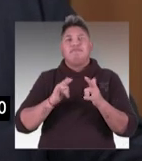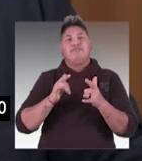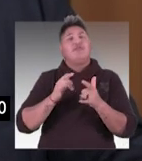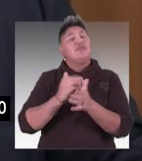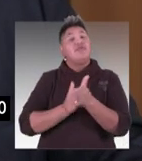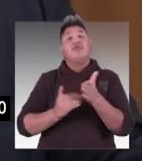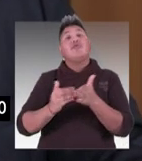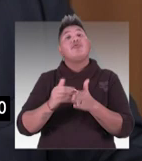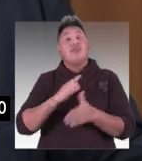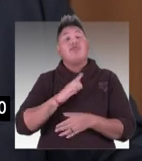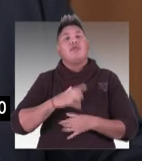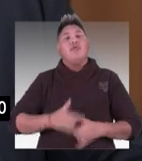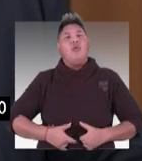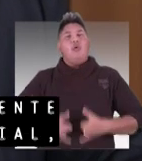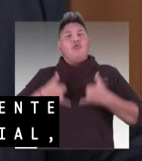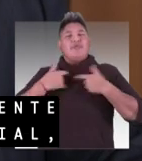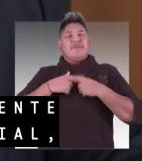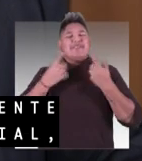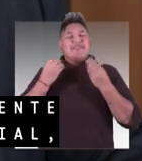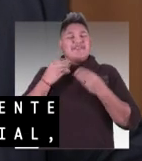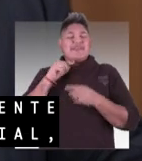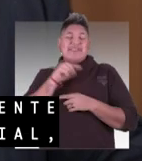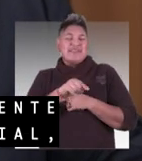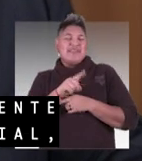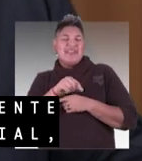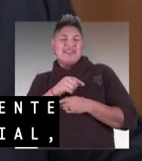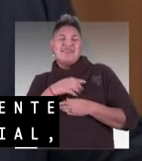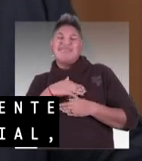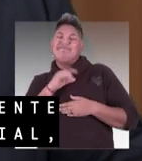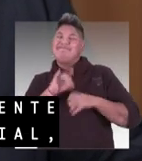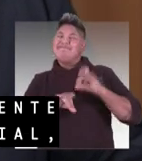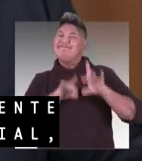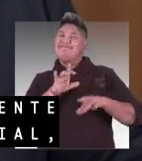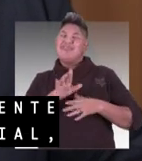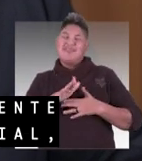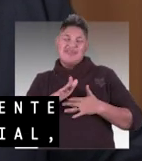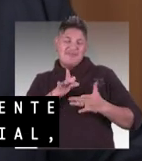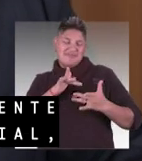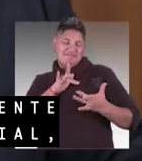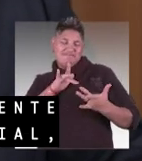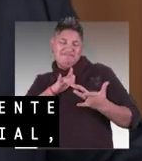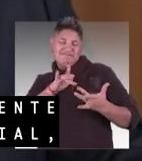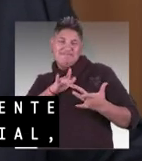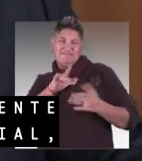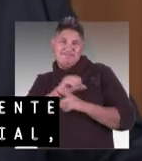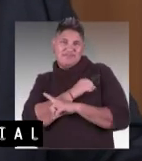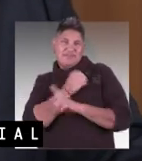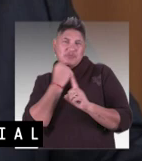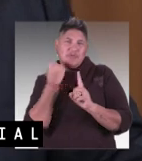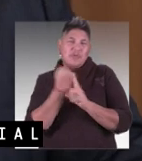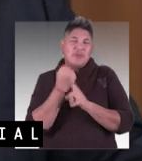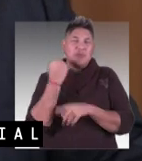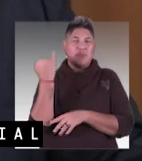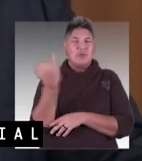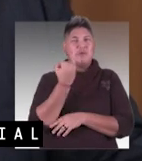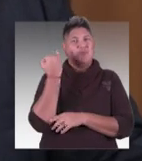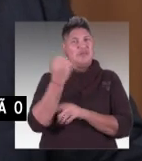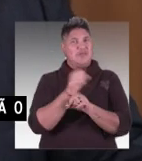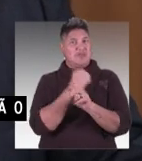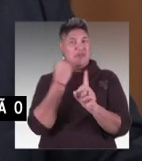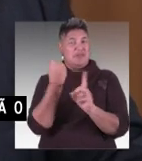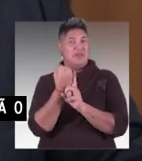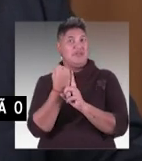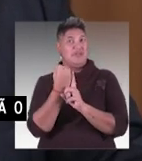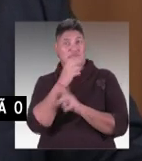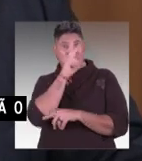De todas eu tenho orgulho, mas é aquela que a gente sente um contato social, uma importância social da nossa